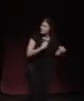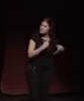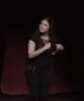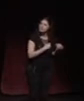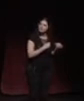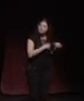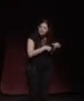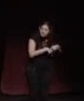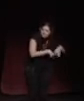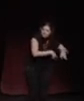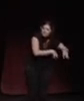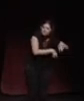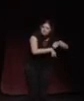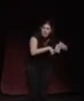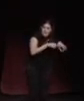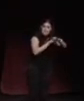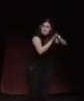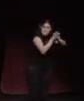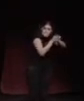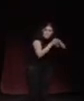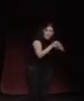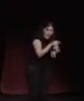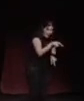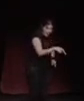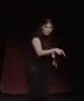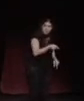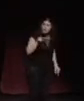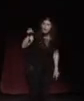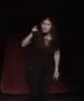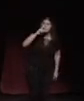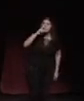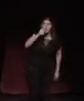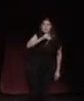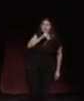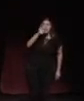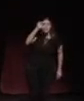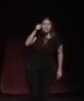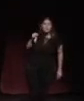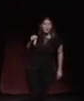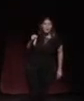crianças pequenas e linguagem, as crianças acreditam que as crianças não entendem nada.